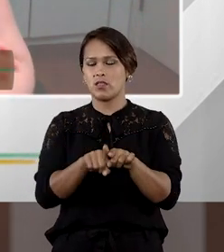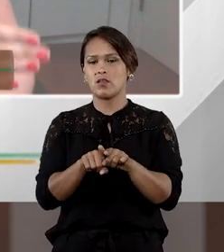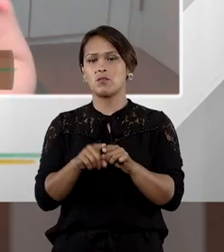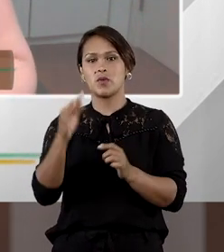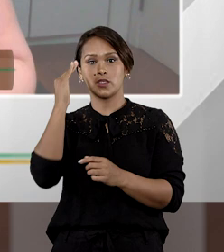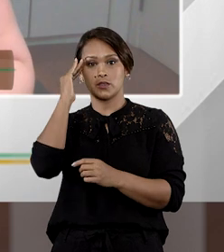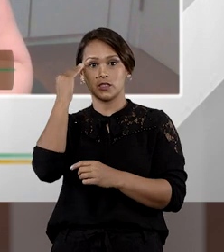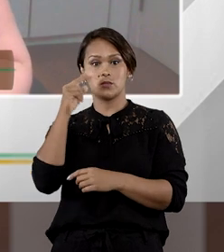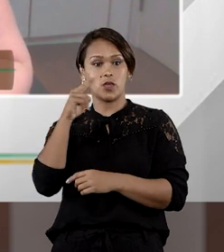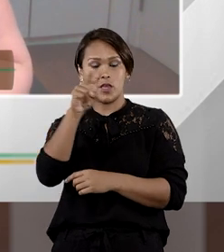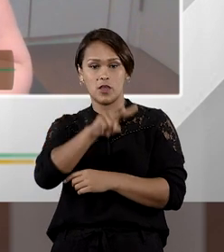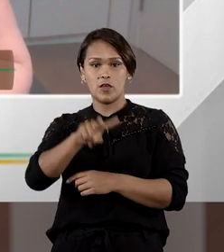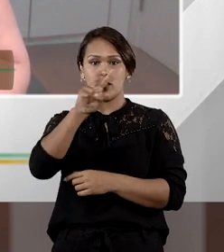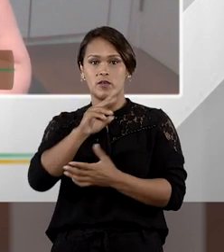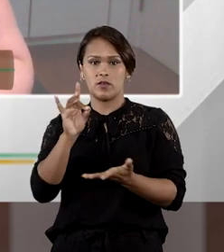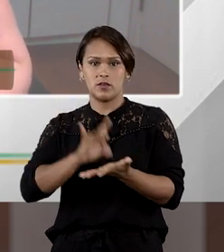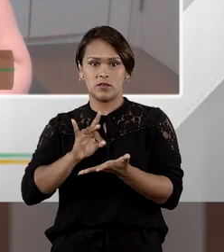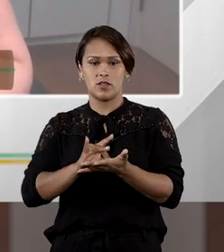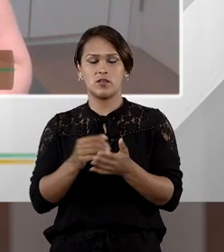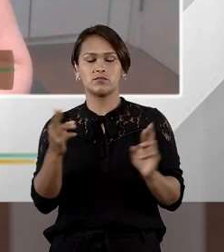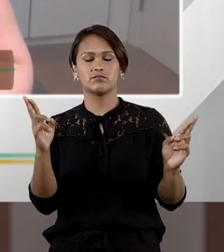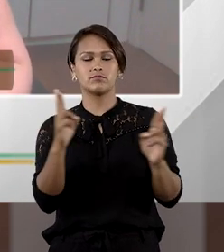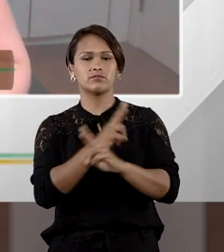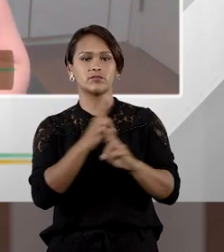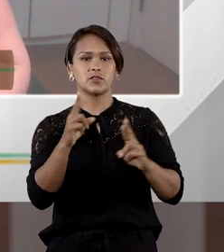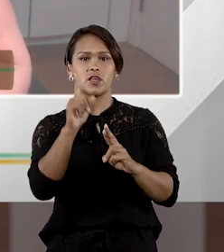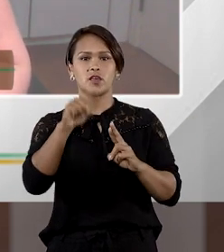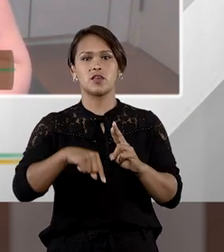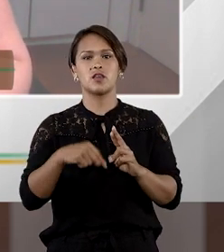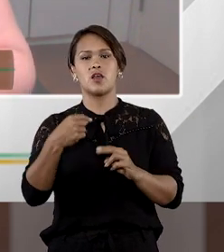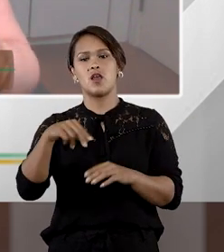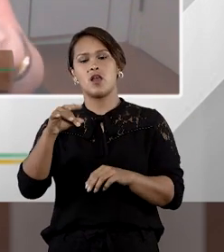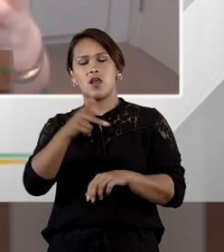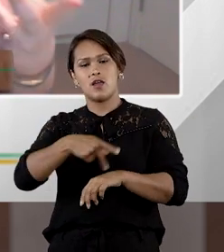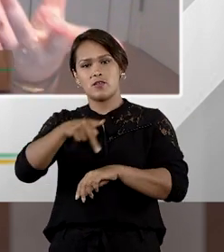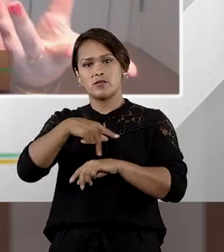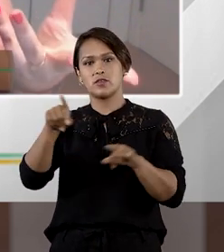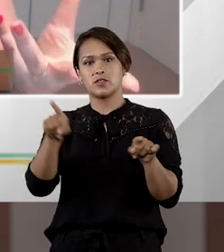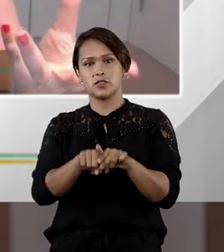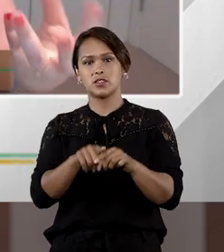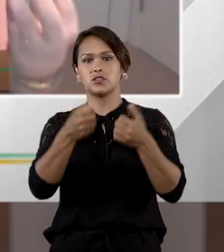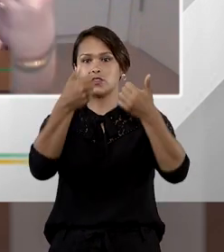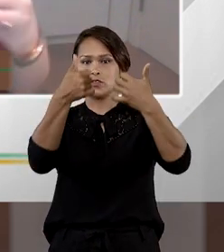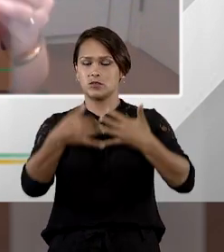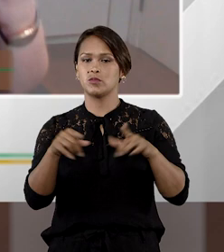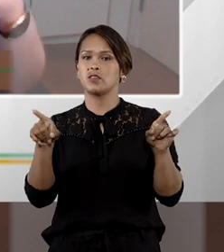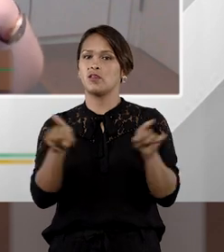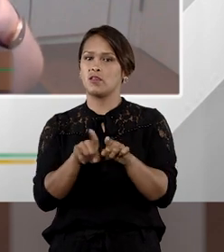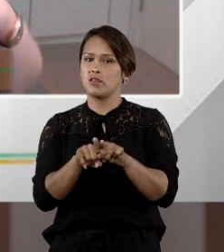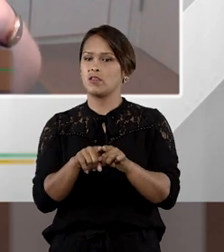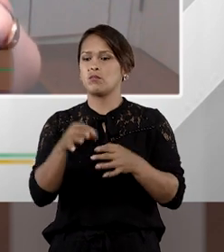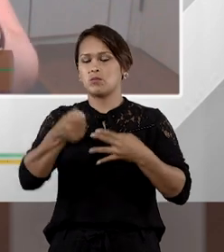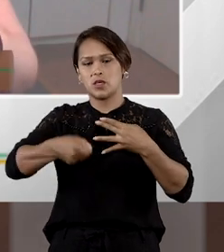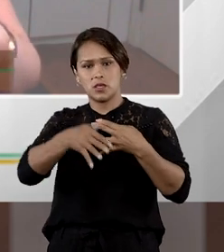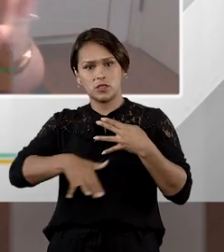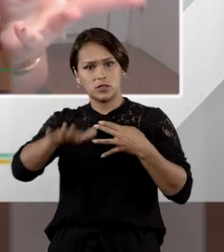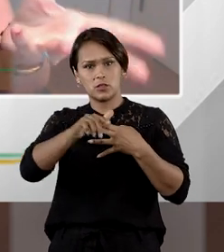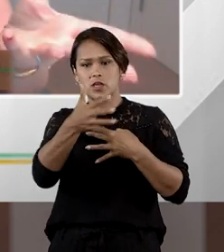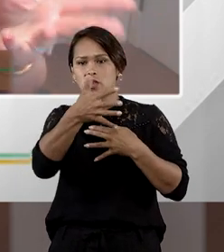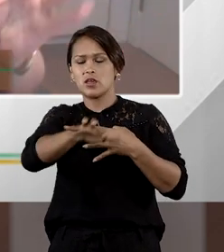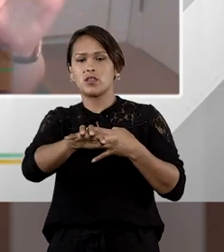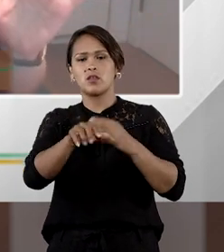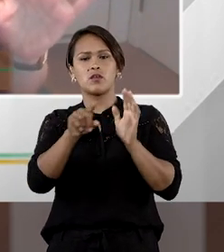o entendimento que eu vi realmente foi em relação ao ensino universitário. E, como eu disse, também a jurisprudência que não